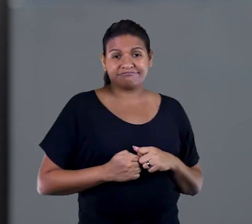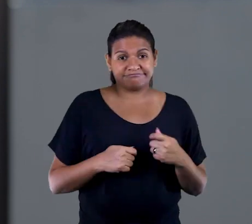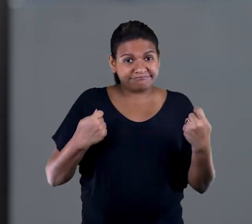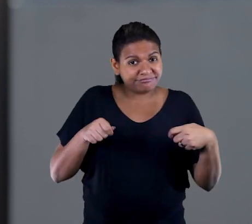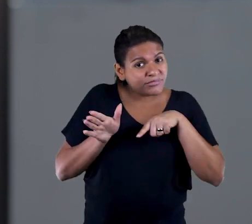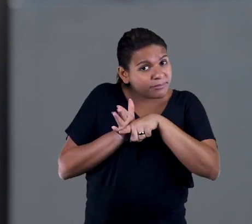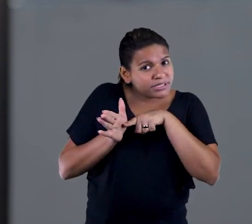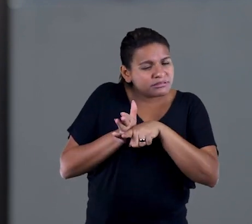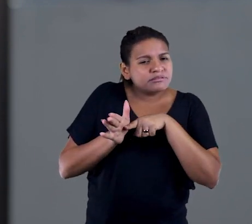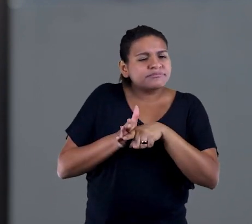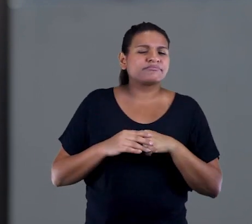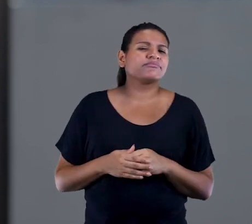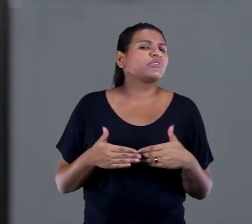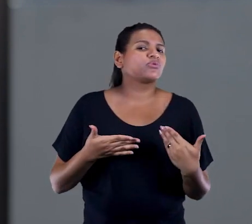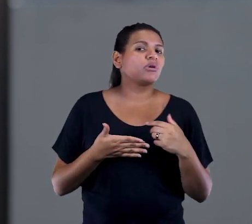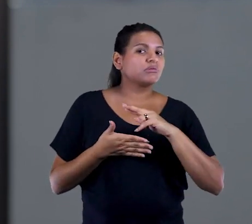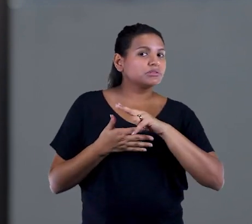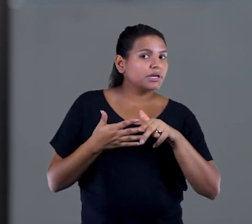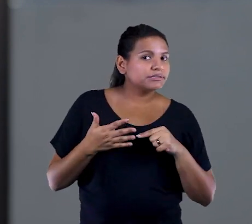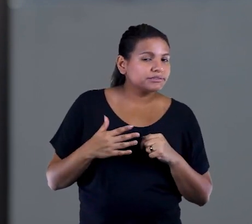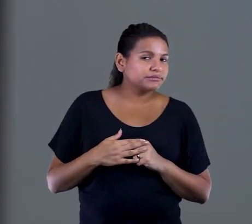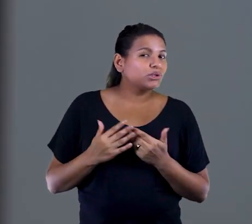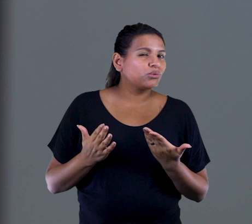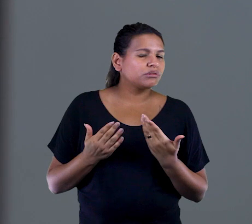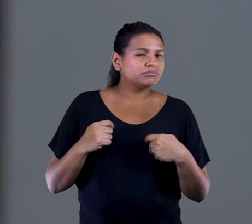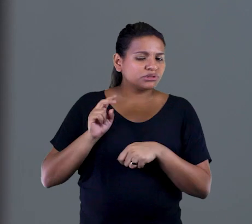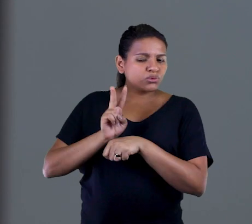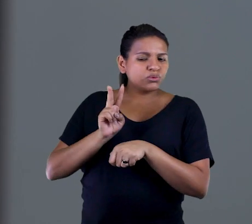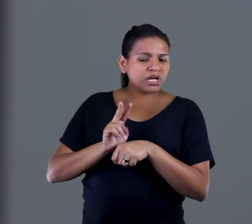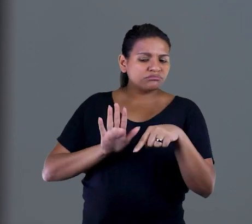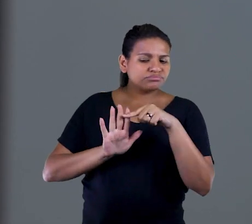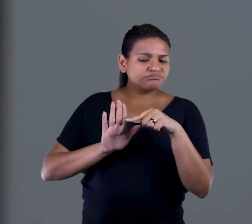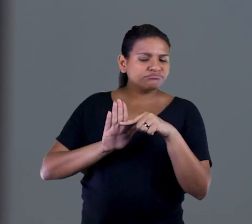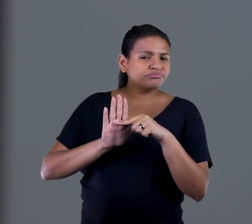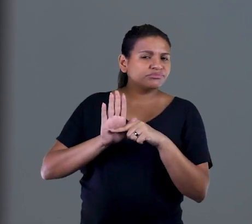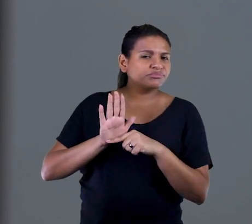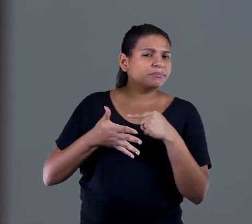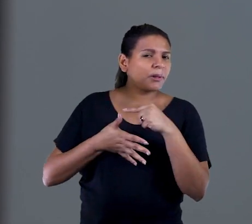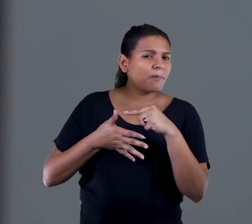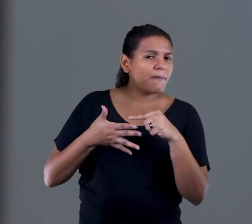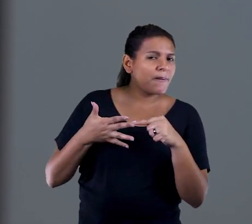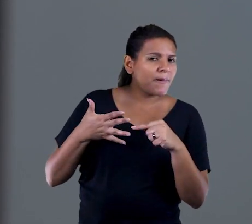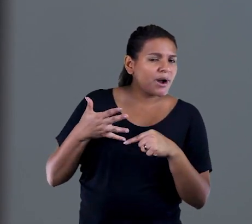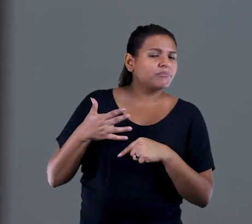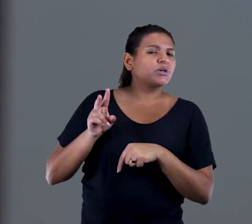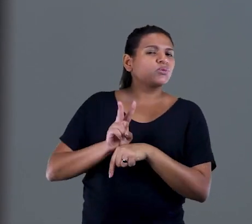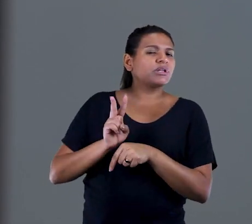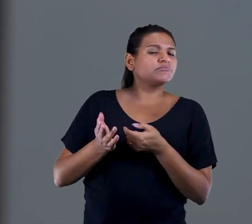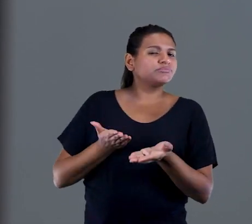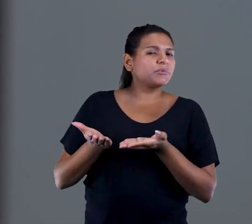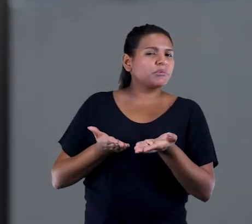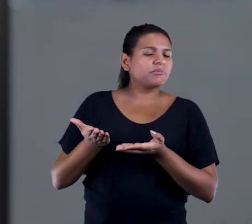mesmo, precisa pesquisar qual é a espécie adequada, quais os cuidados que demandam, para sua